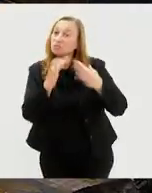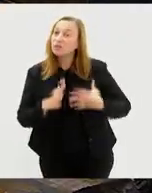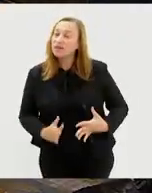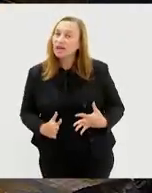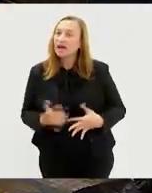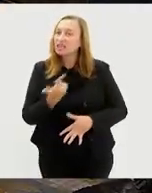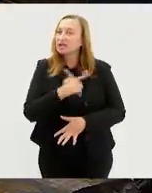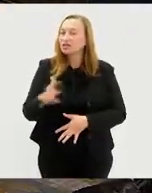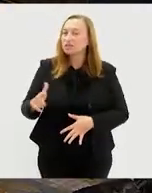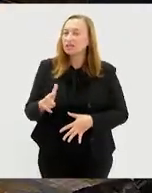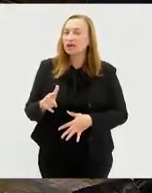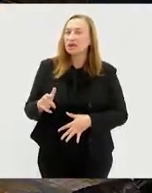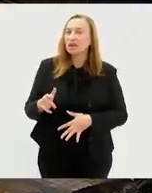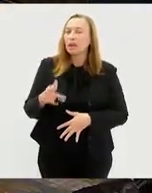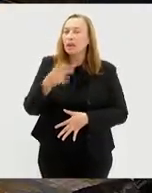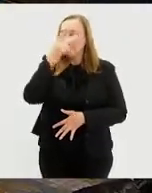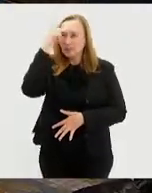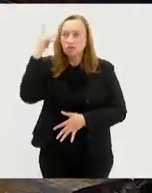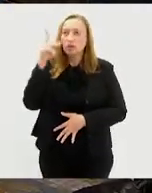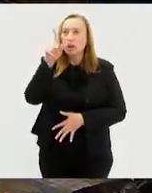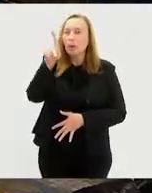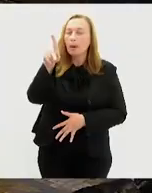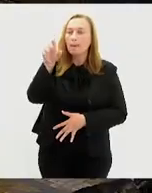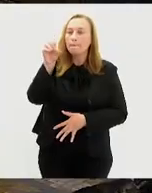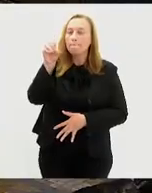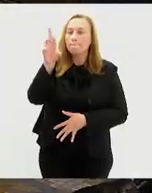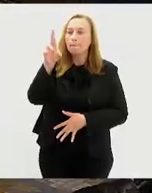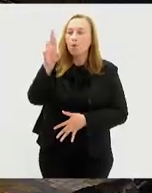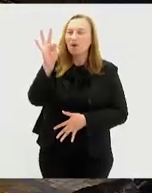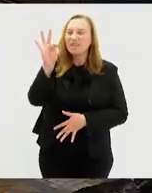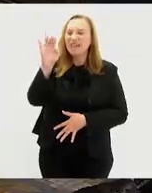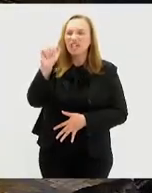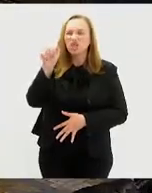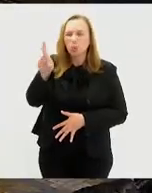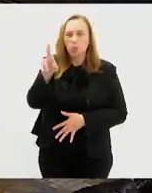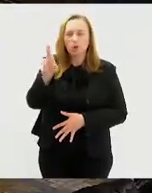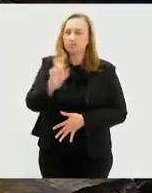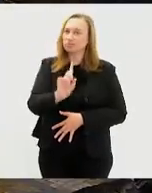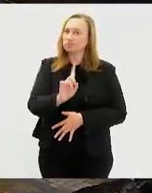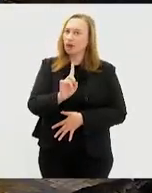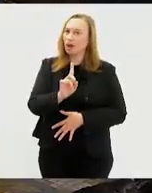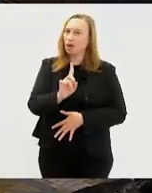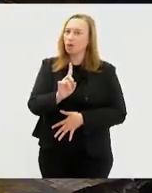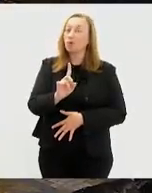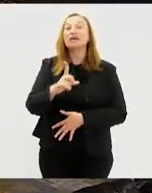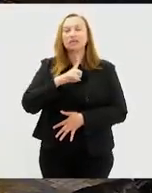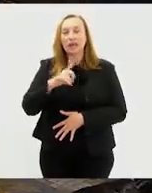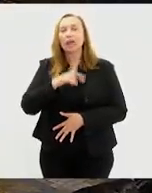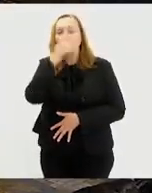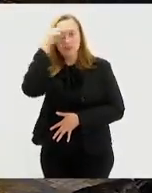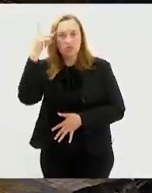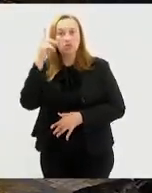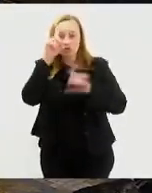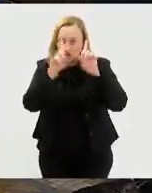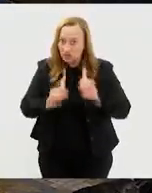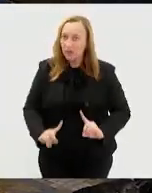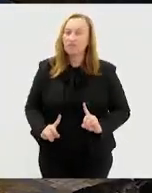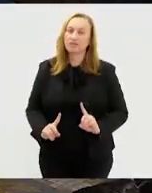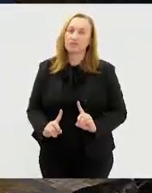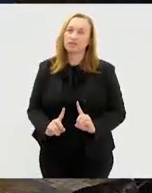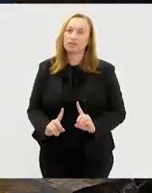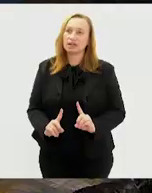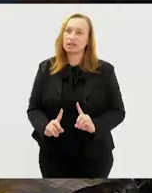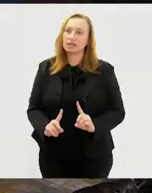pessoas portadoras de deficiência quando a gente fala isso parece que a gente tá portando uma bolsa que consegue deixar deficiência em casa ou fora de casa e é uma